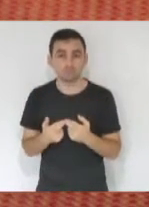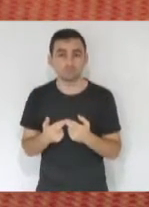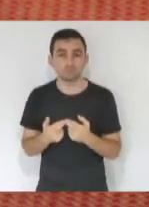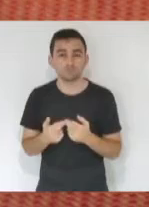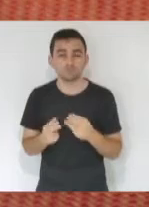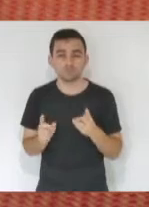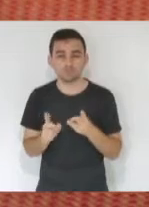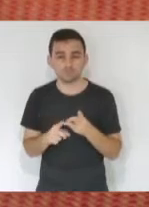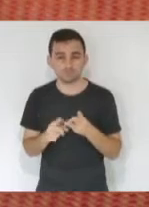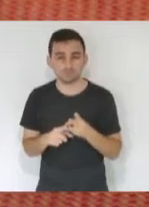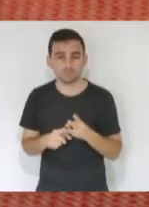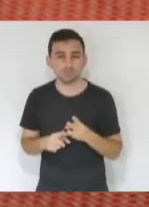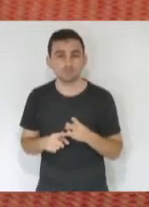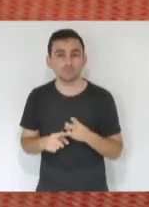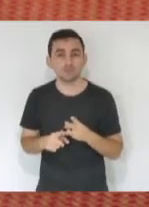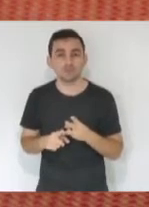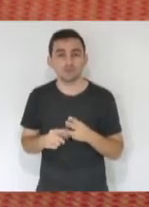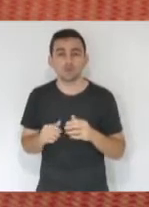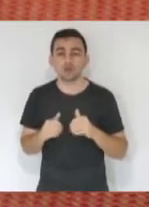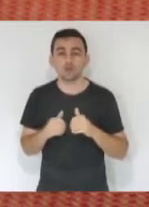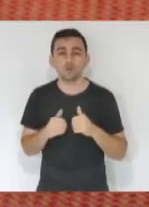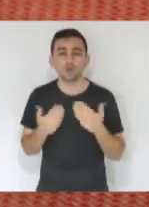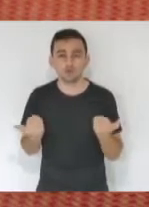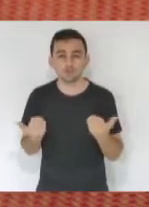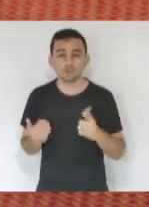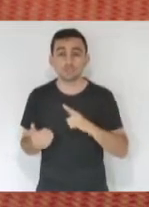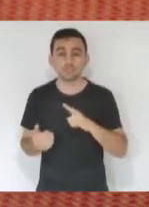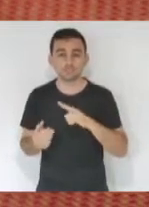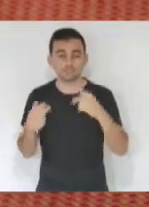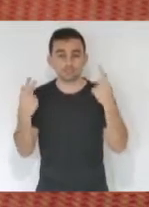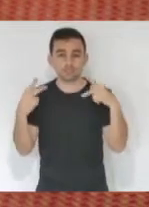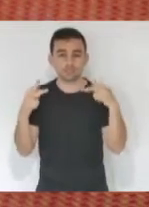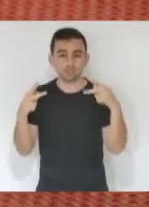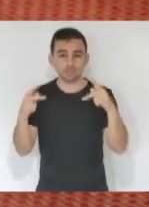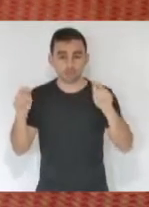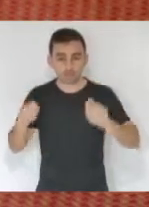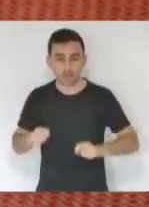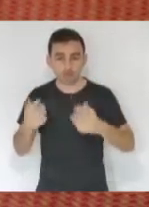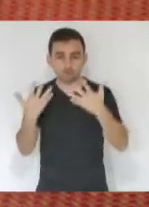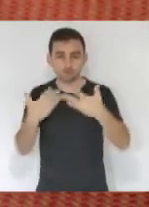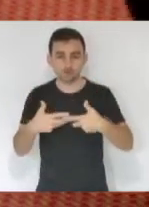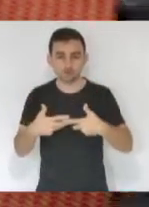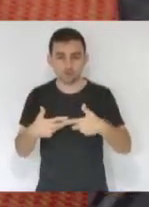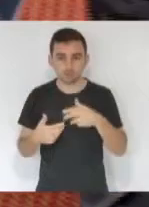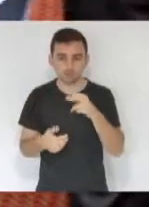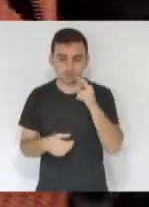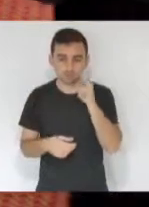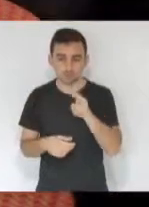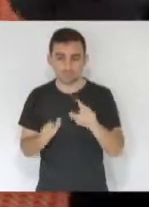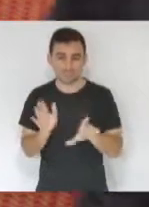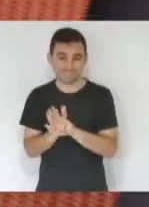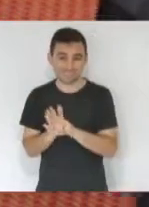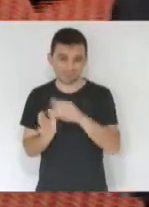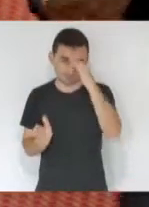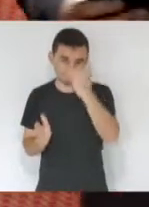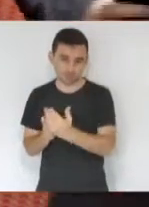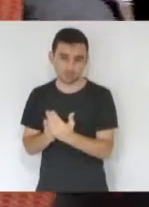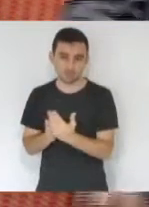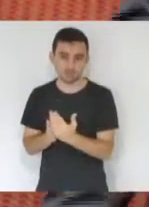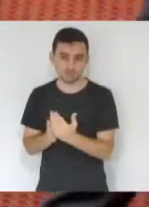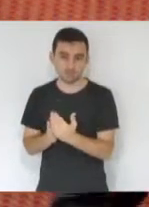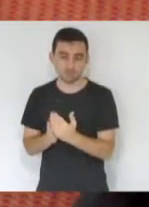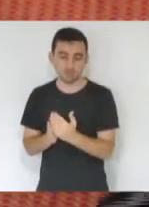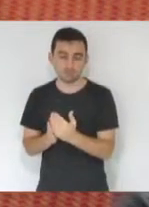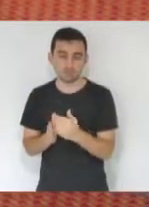3 quando será disponibilizado o link que permitirá o funcionamento da supracitada lei no portal delegacia eletrônica